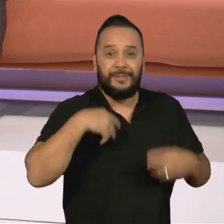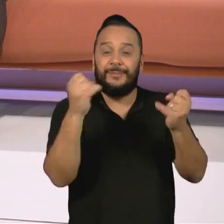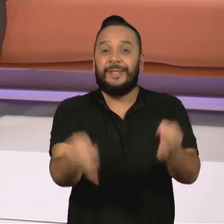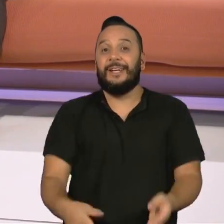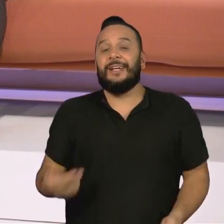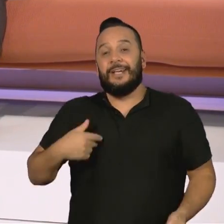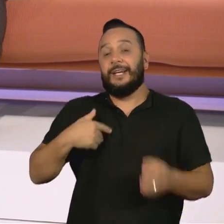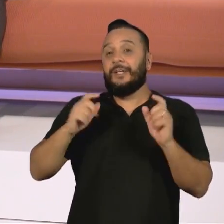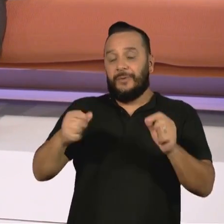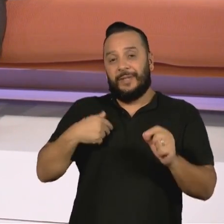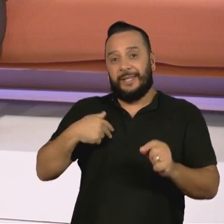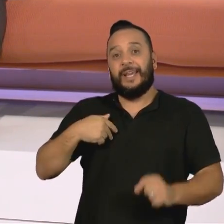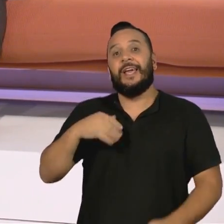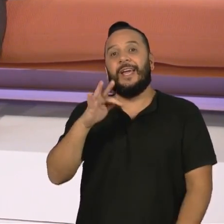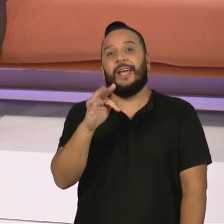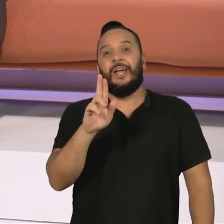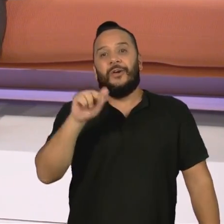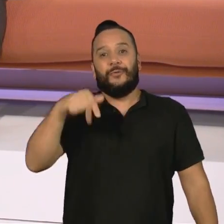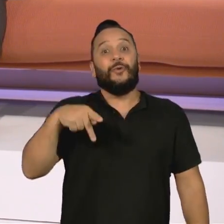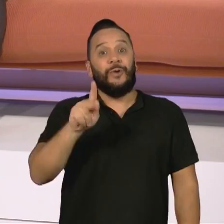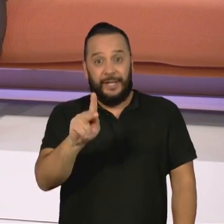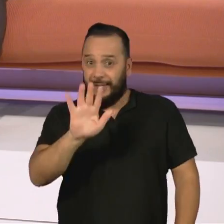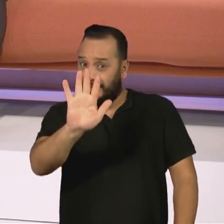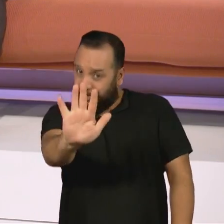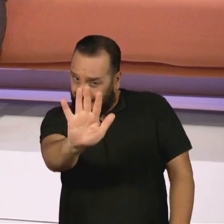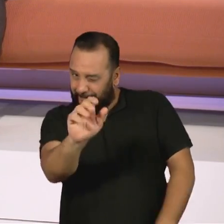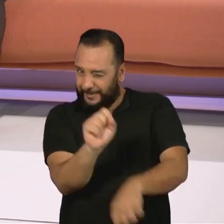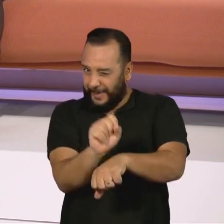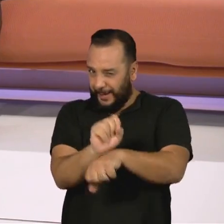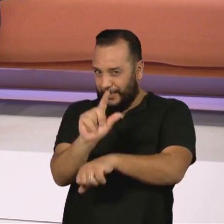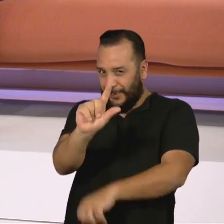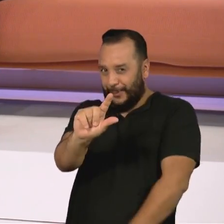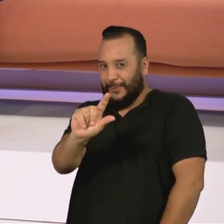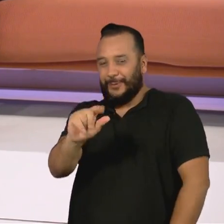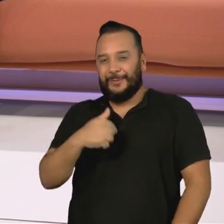de funk. A gente volta com Poca.